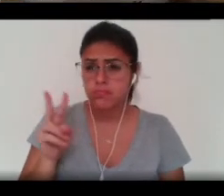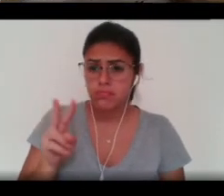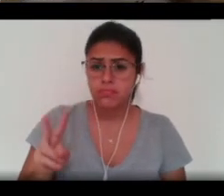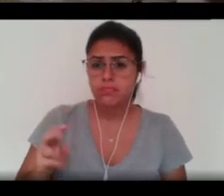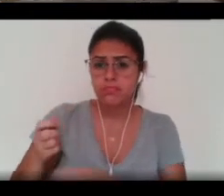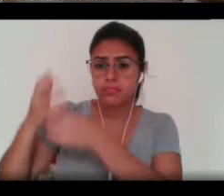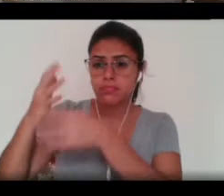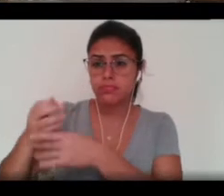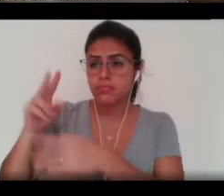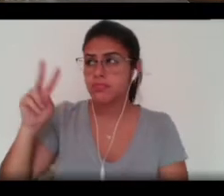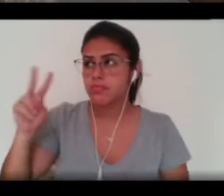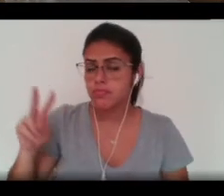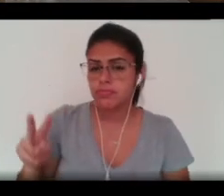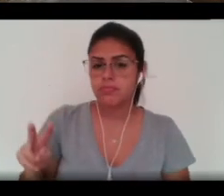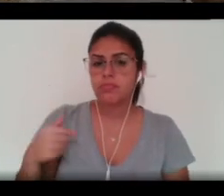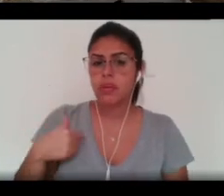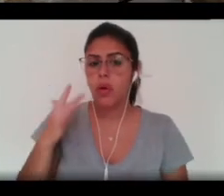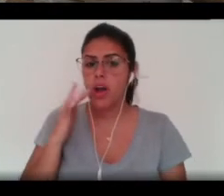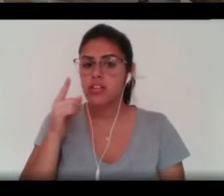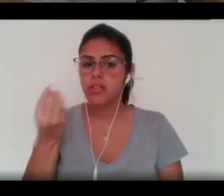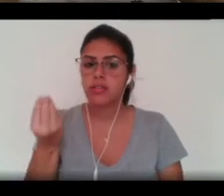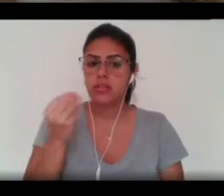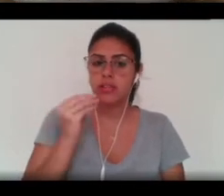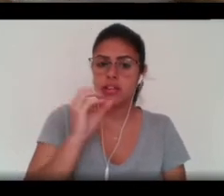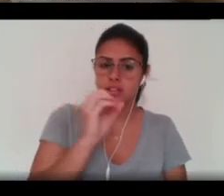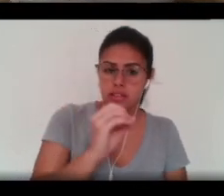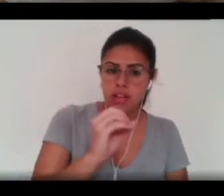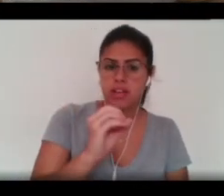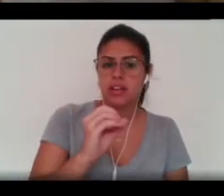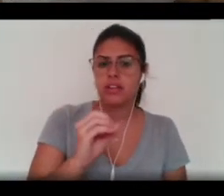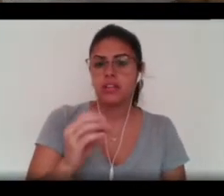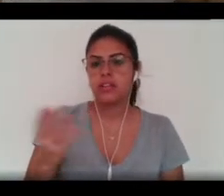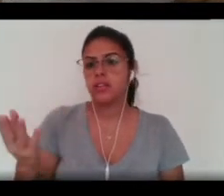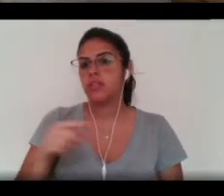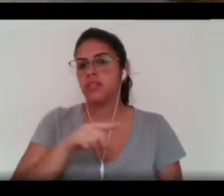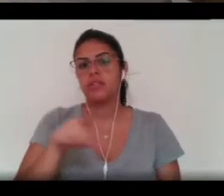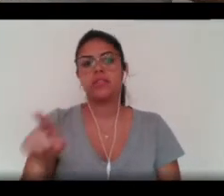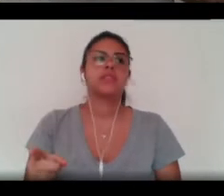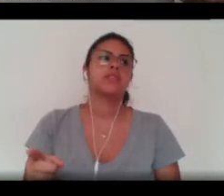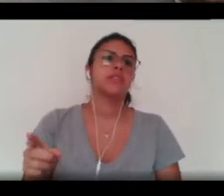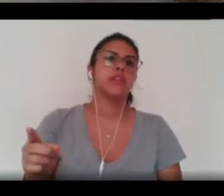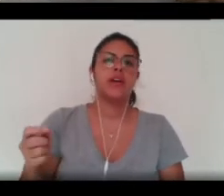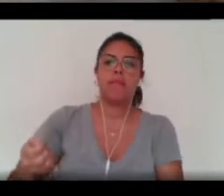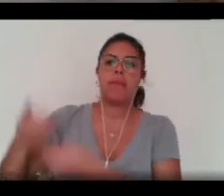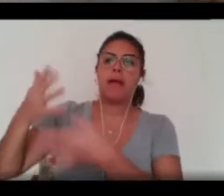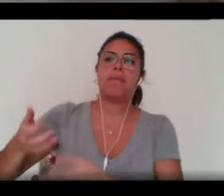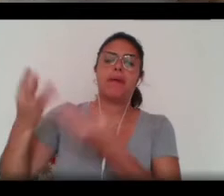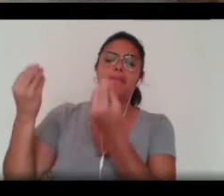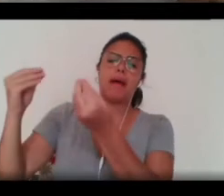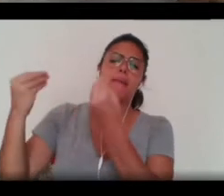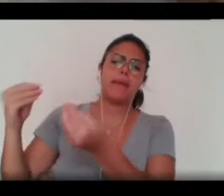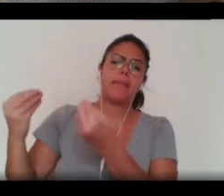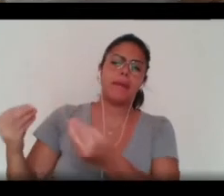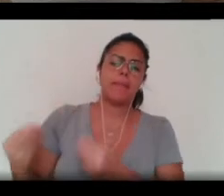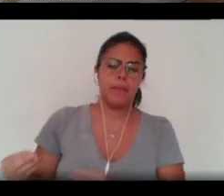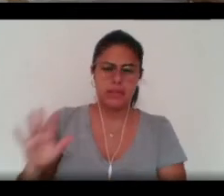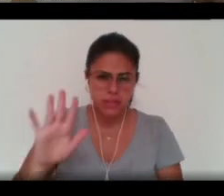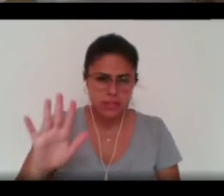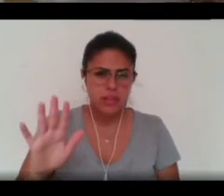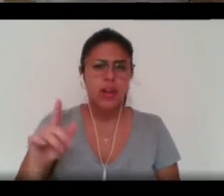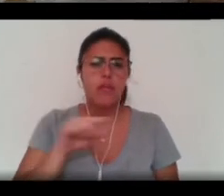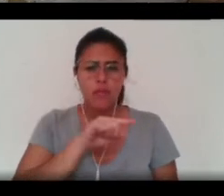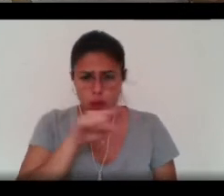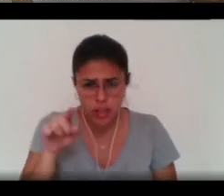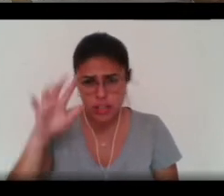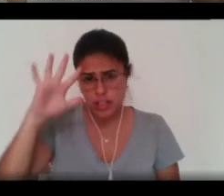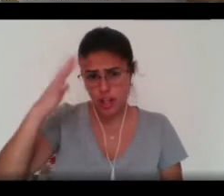Nesse caso, até... E a velocidade final, acho que é 0 ali. Nossa, vocês falaram um monte de coisa aqui no chat. Alguém tem